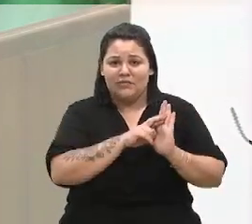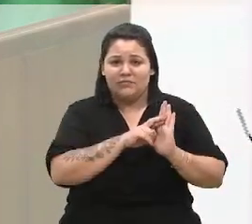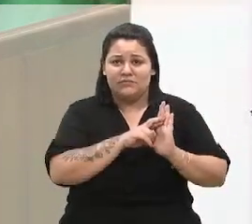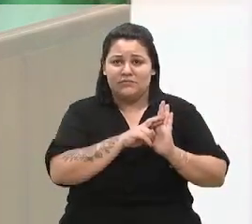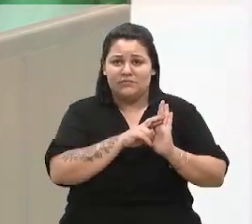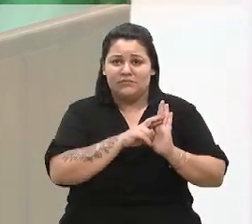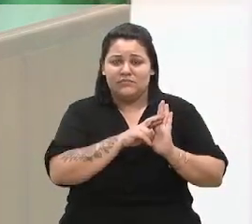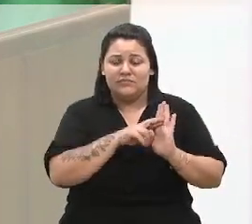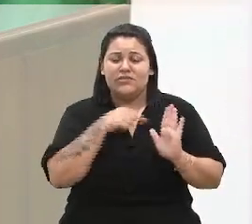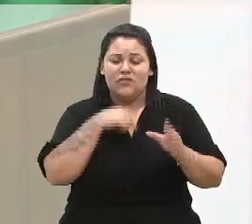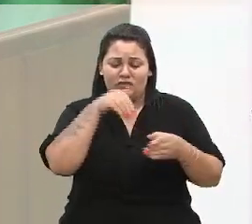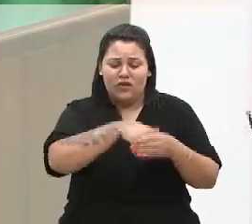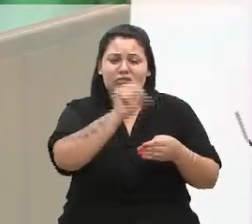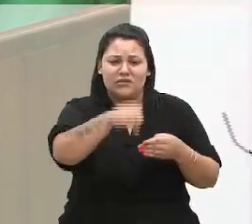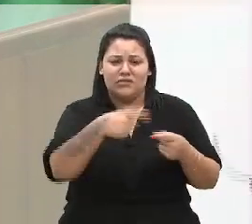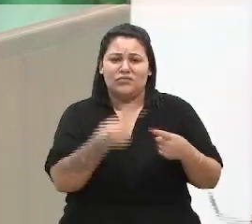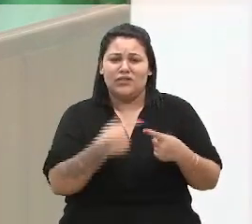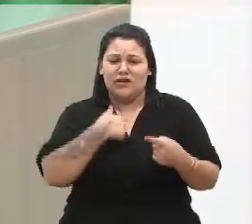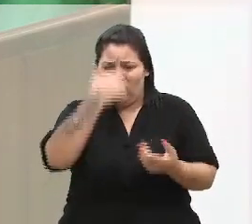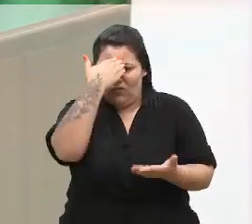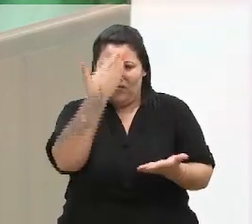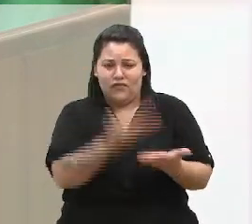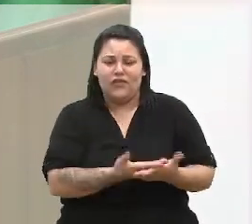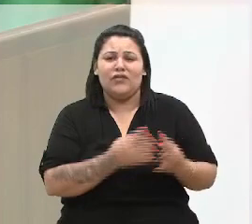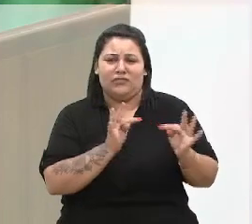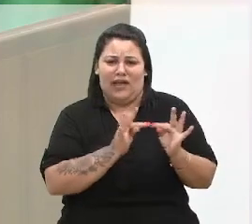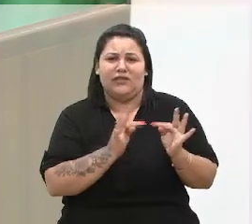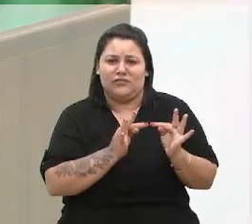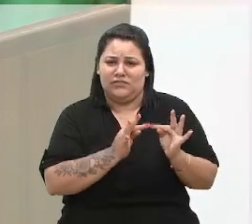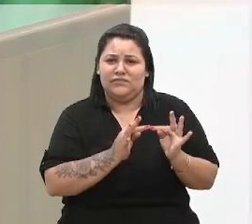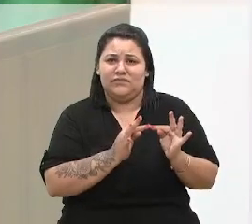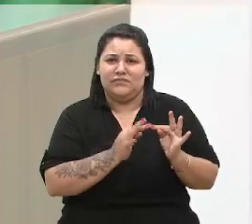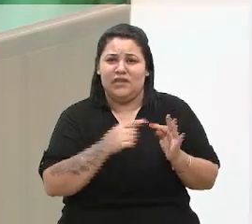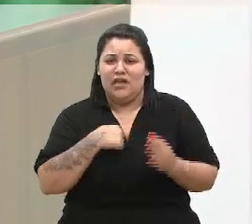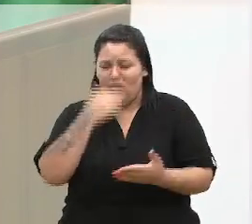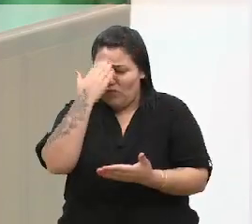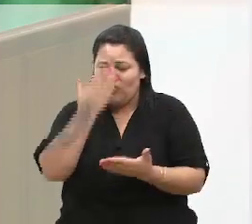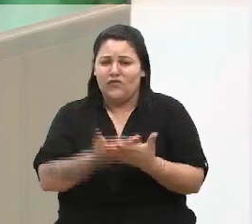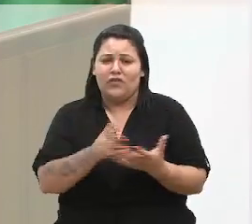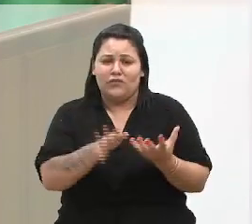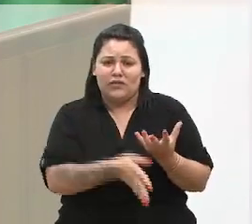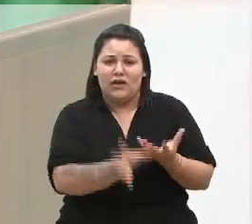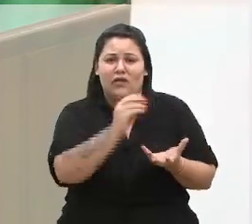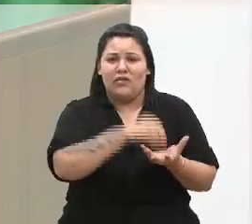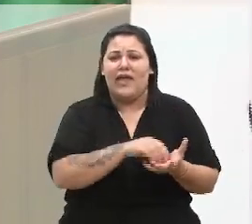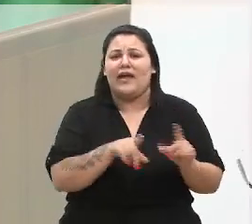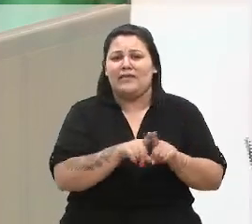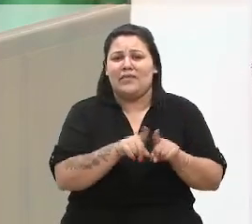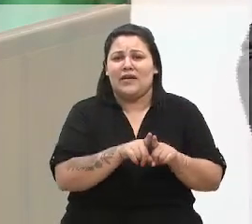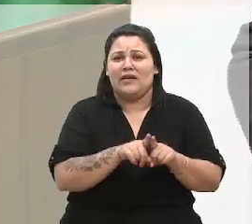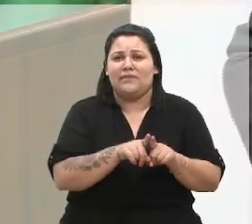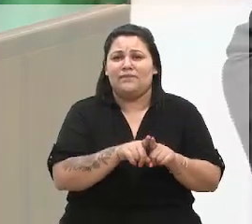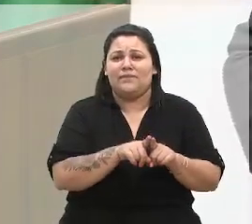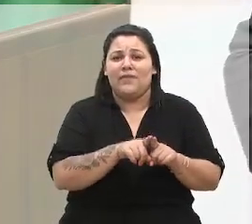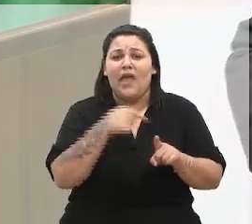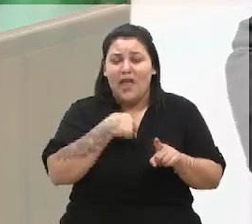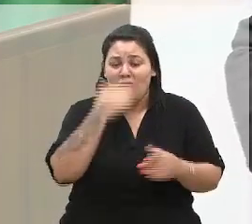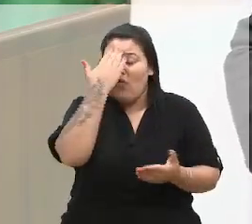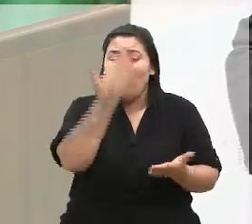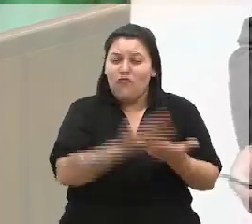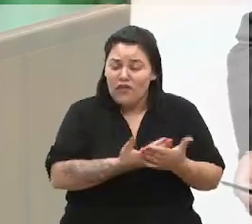nos técnicos, porque confio na Codeca, porque confio também nos